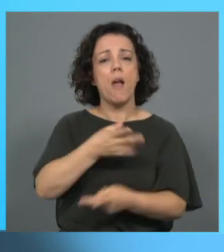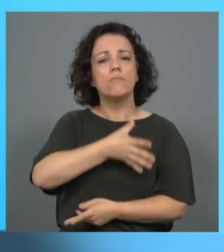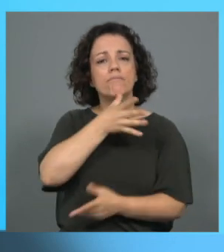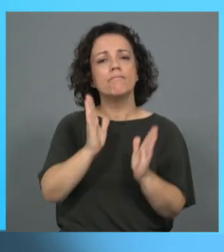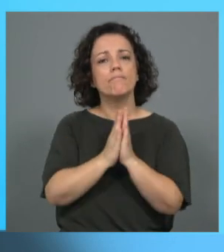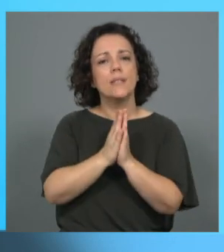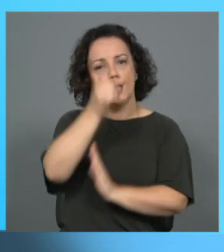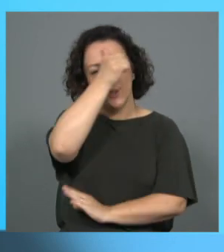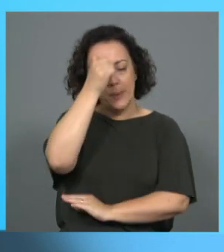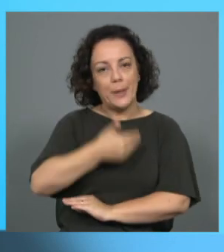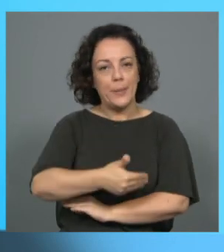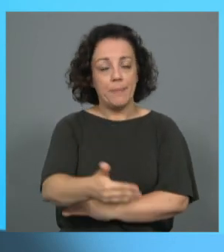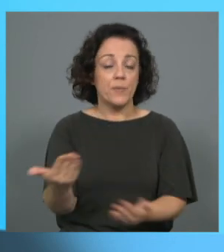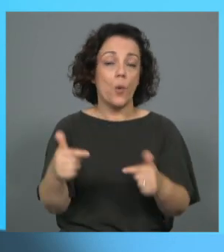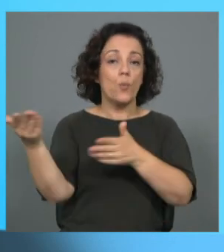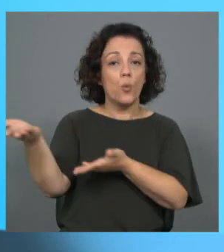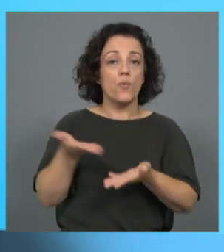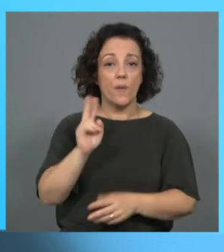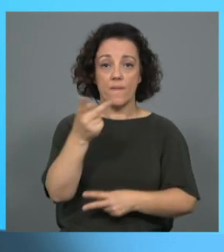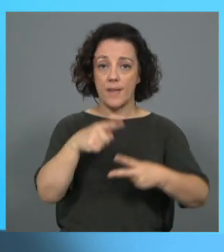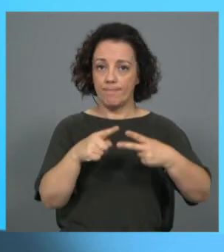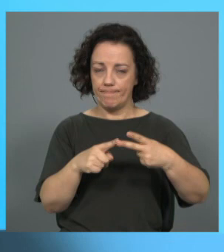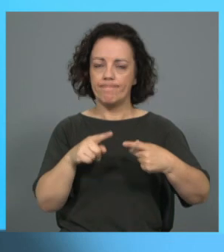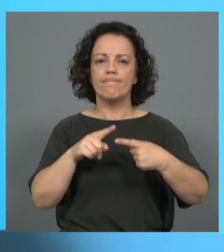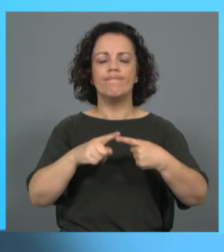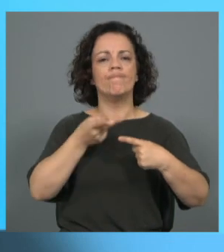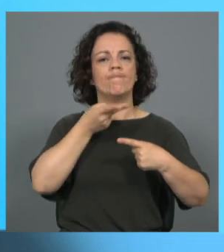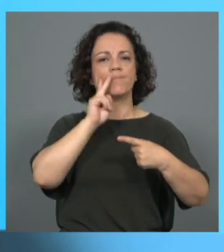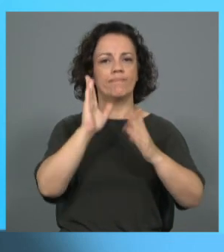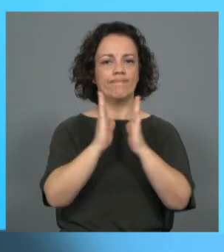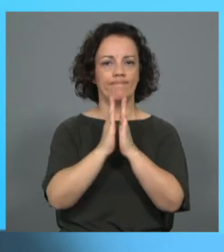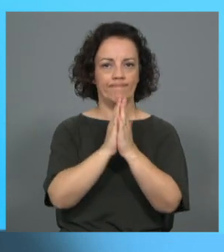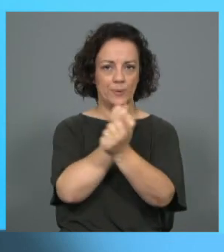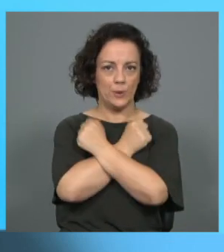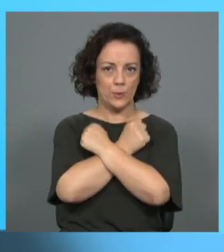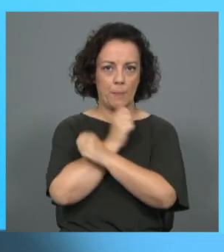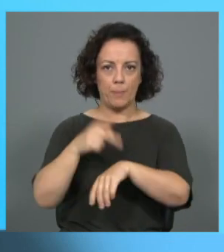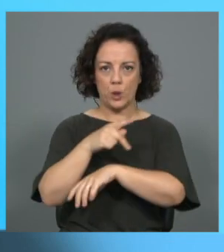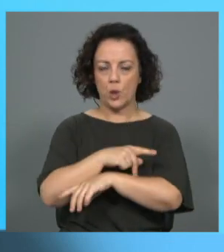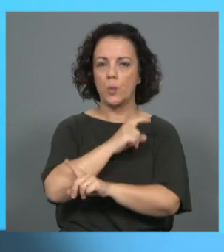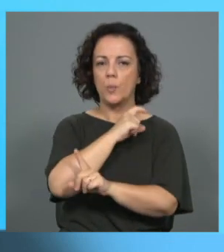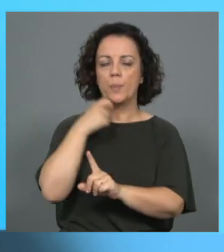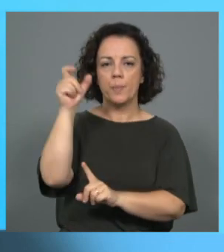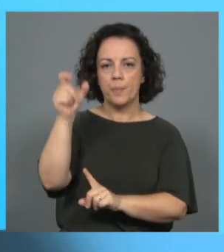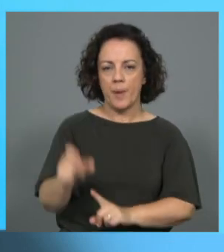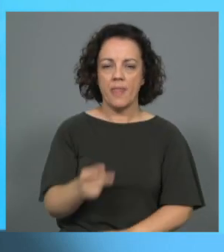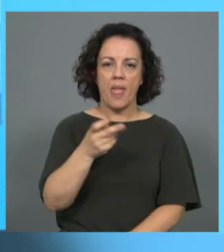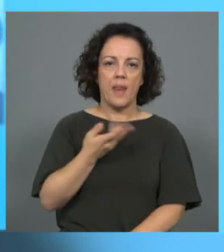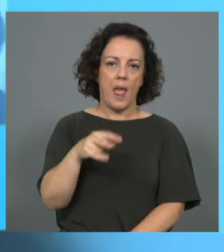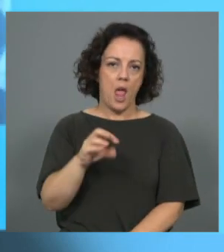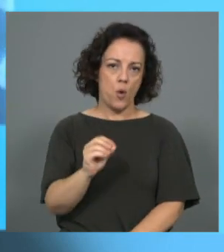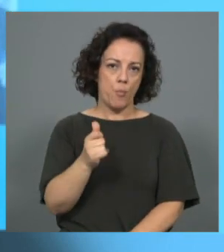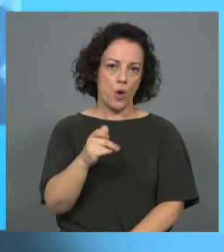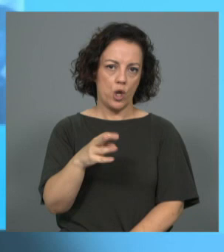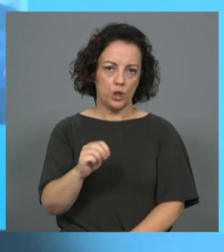para isso connosco neste programa o reitor do Santuário em Ponta Delgada, o cônego Adriano Borges, e o padre Armindo Vaz,